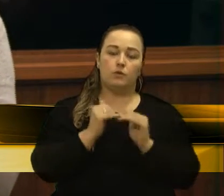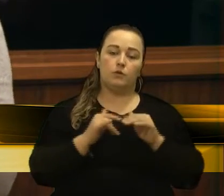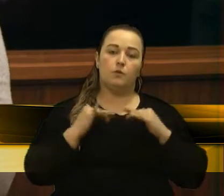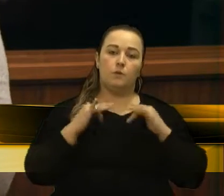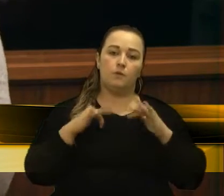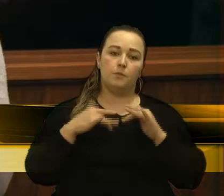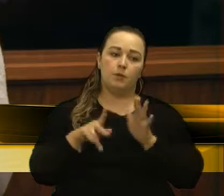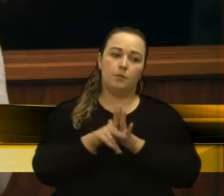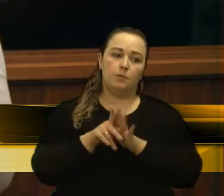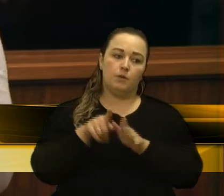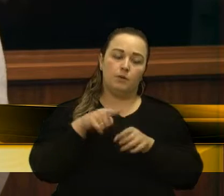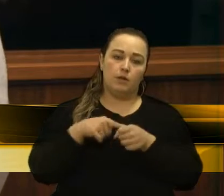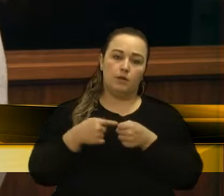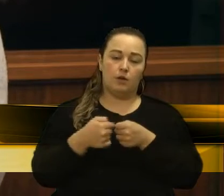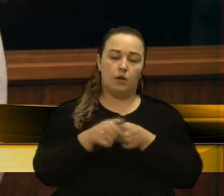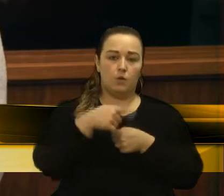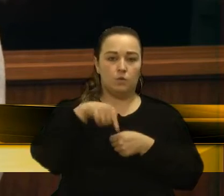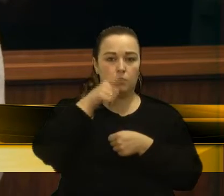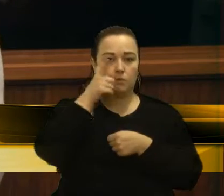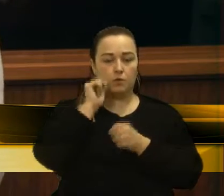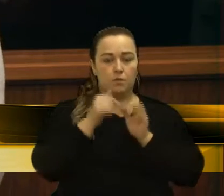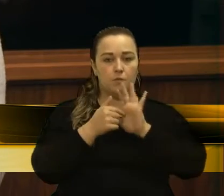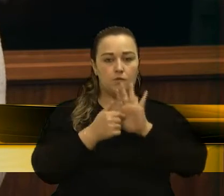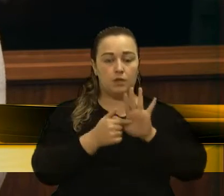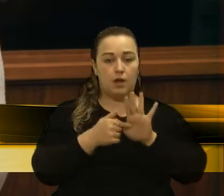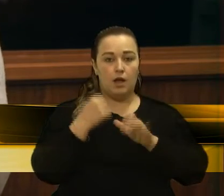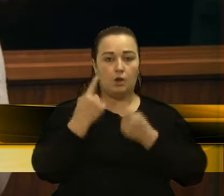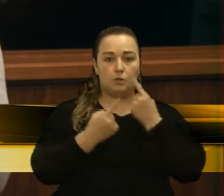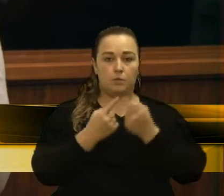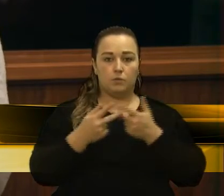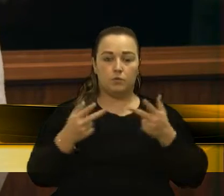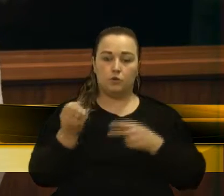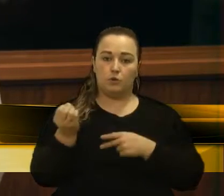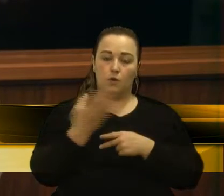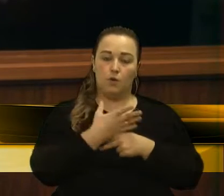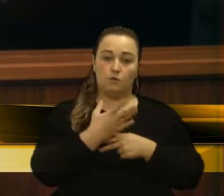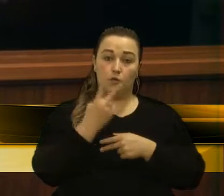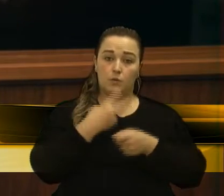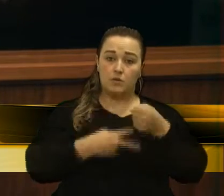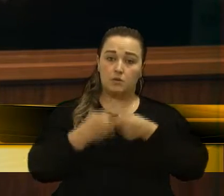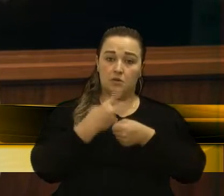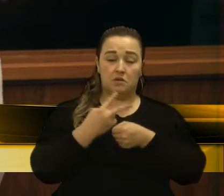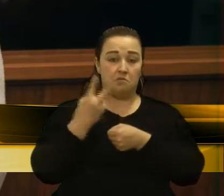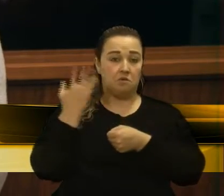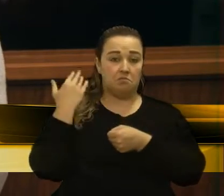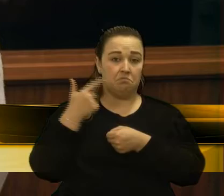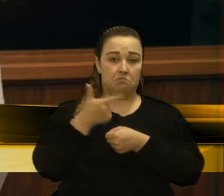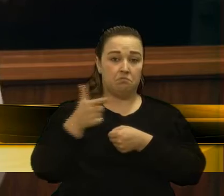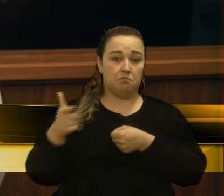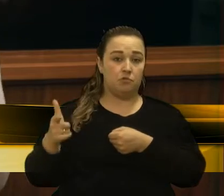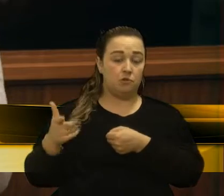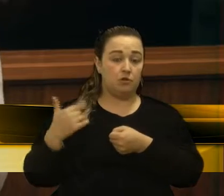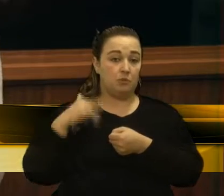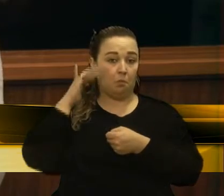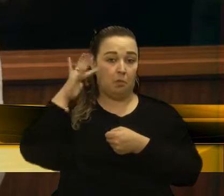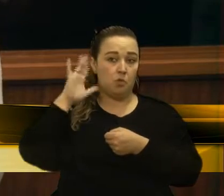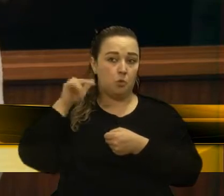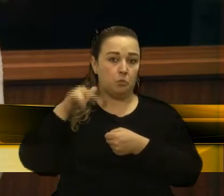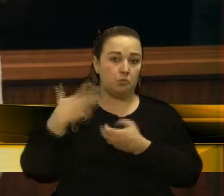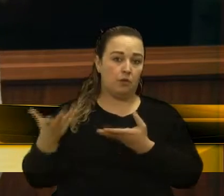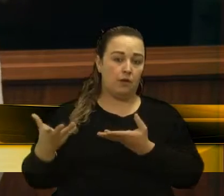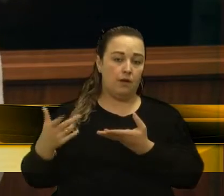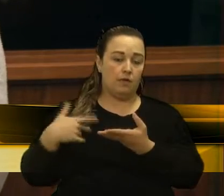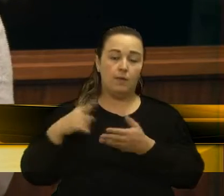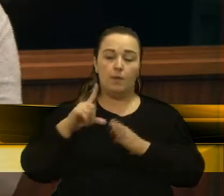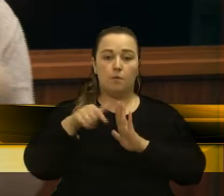cidade. A gente conseguiu colocar alguns instrumentos novos no plano diretor, que há 2 anos atrás a gente não imaginaria. Então, e assim vai. Daqui a 10 anos